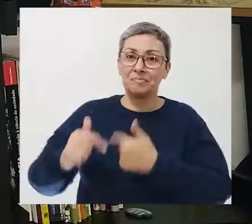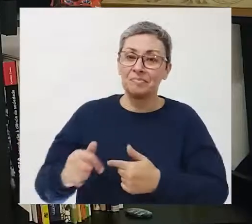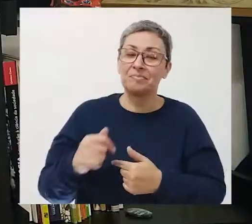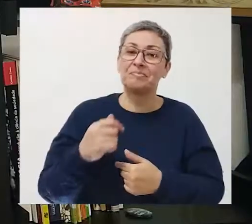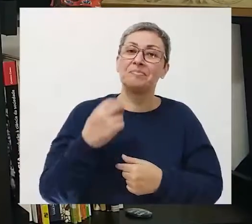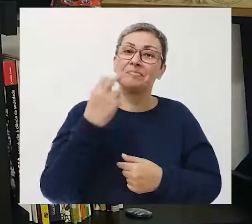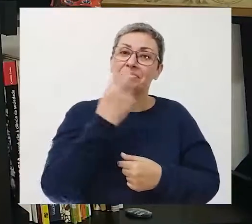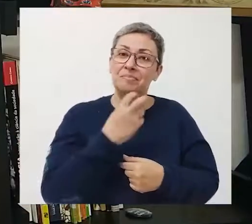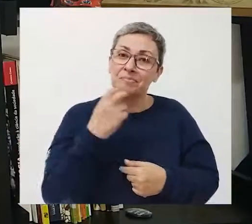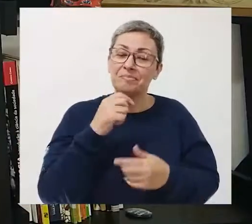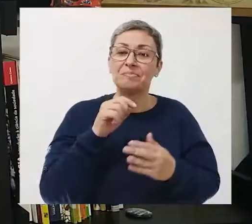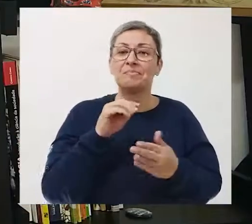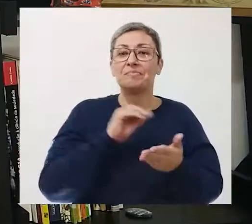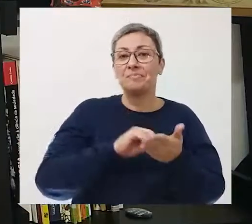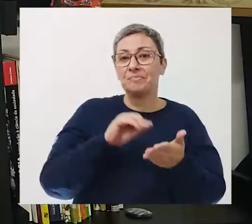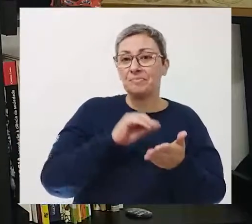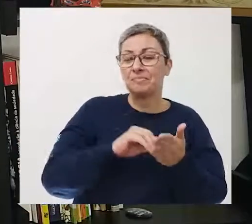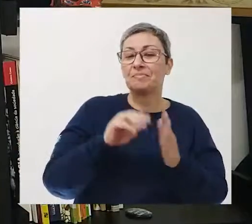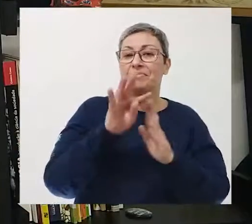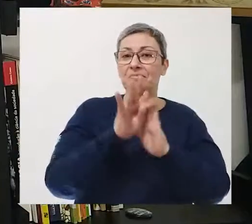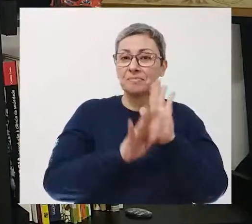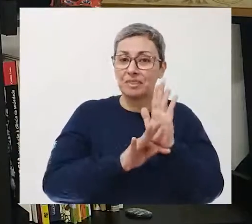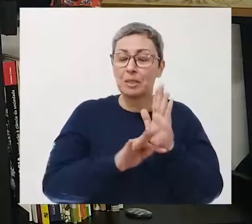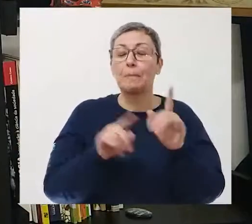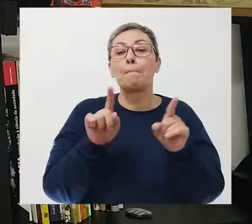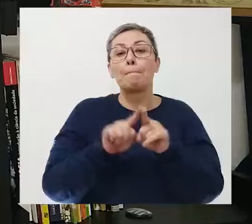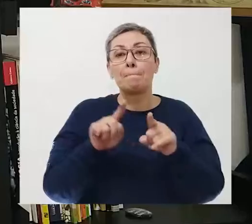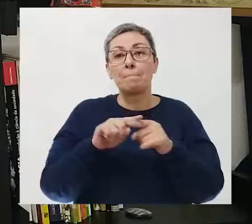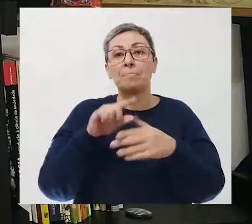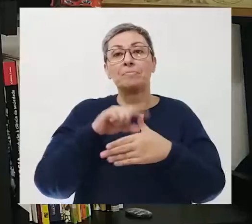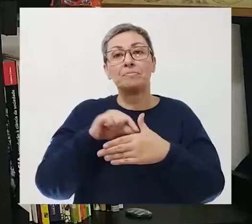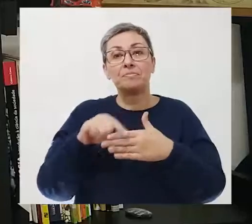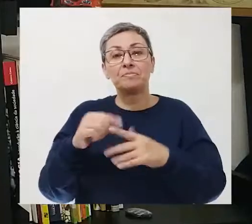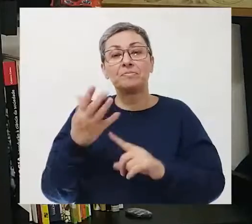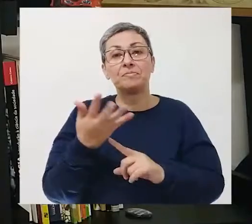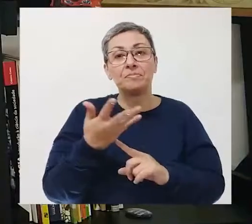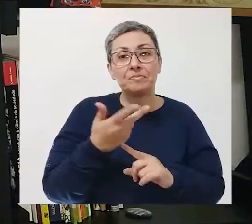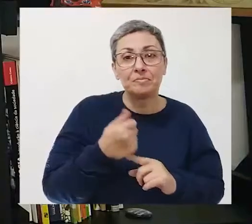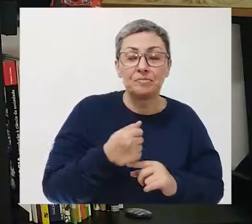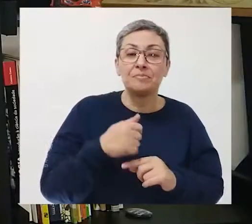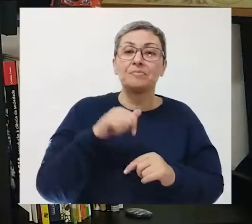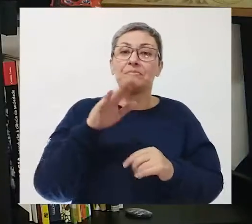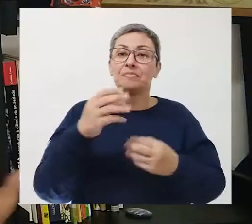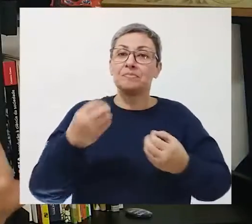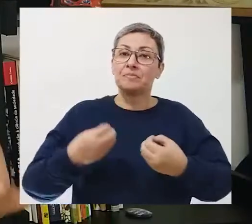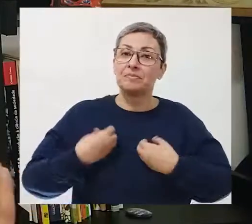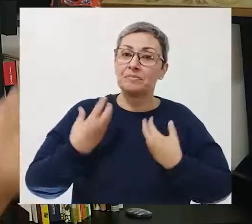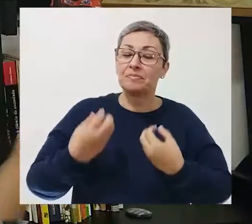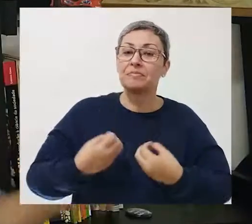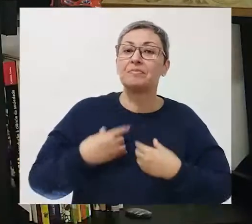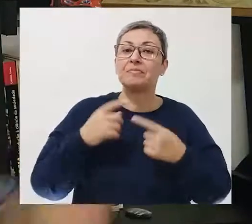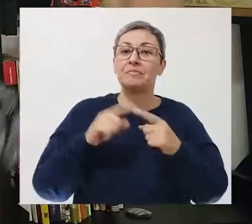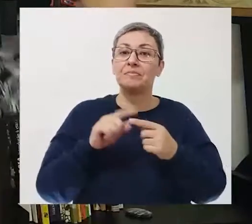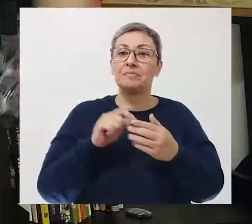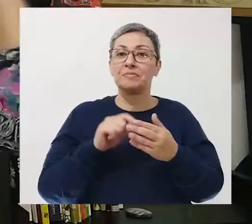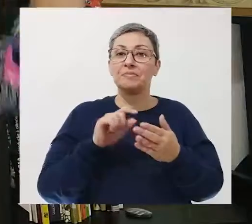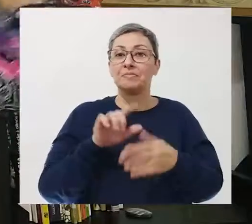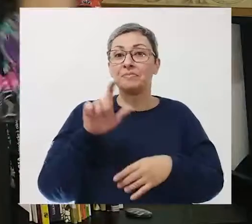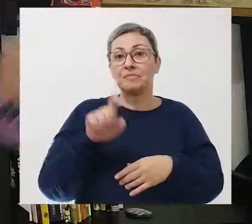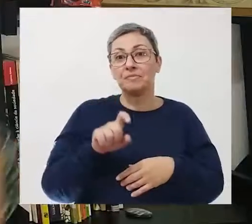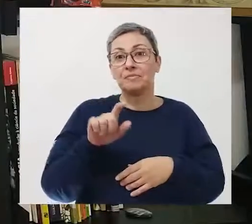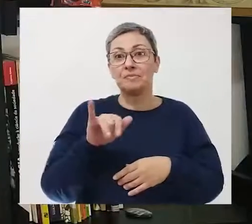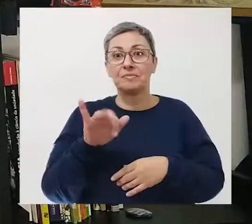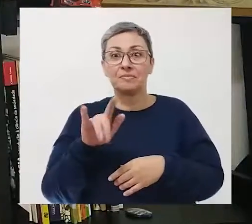ou texto escrito. O cordel também é a arte, uma das suas manifestações através da xilogravura, que a gente